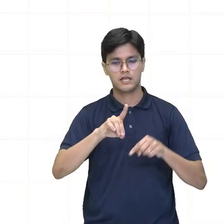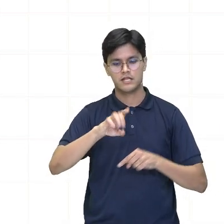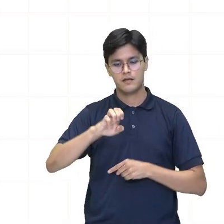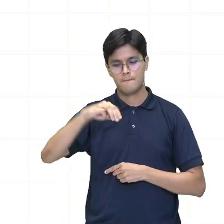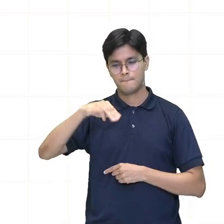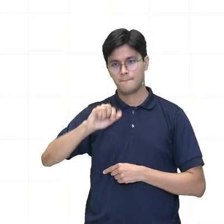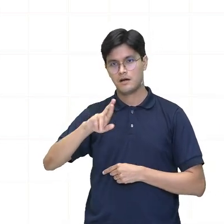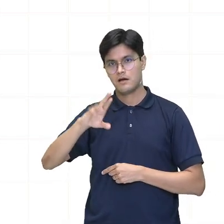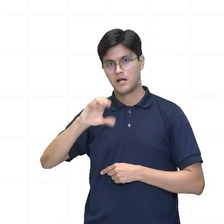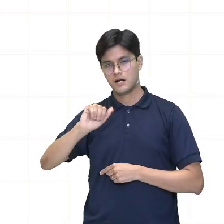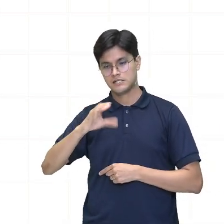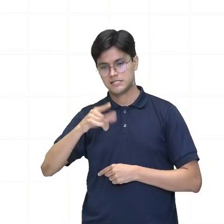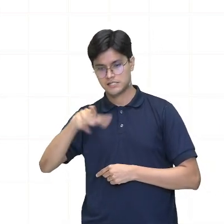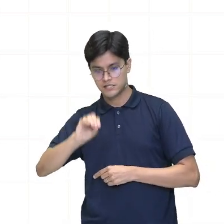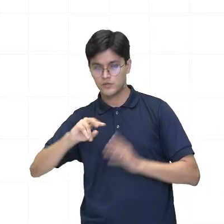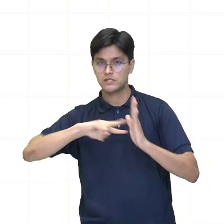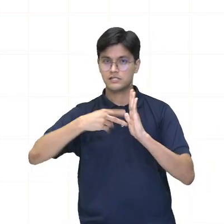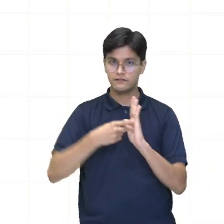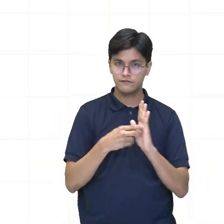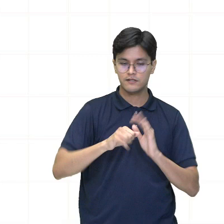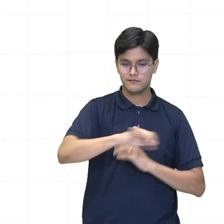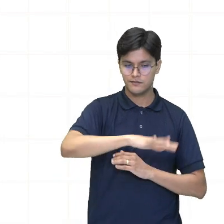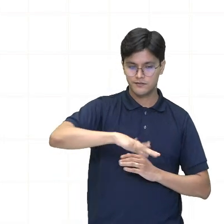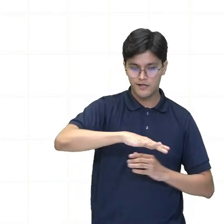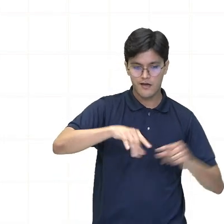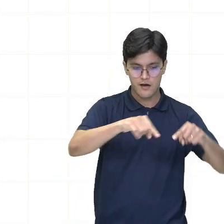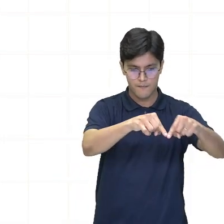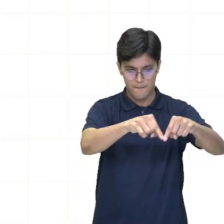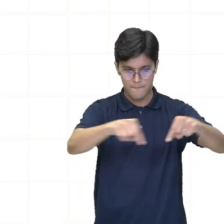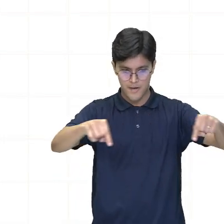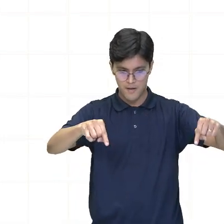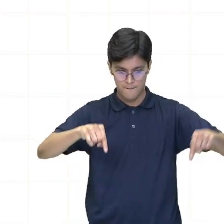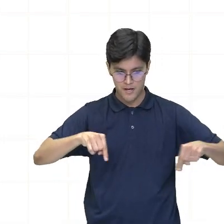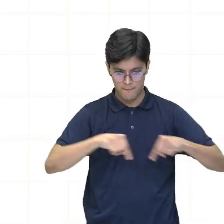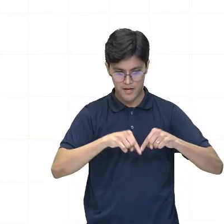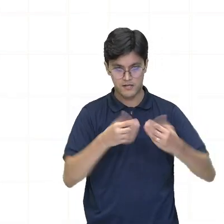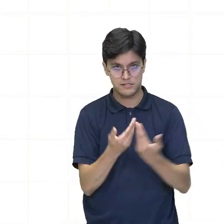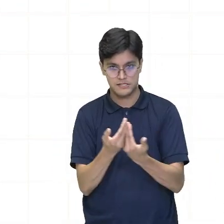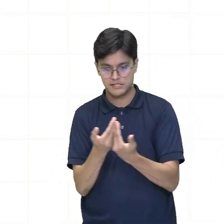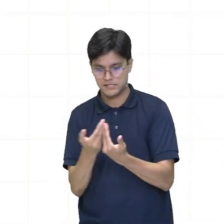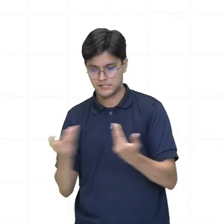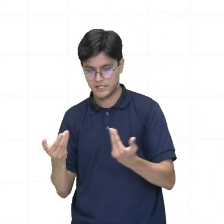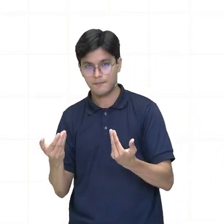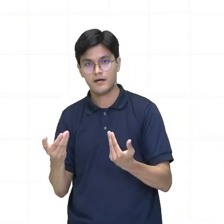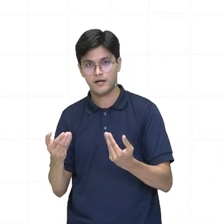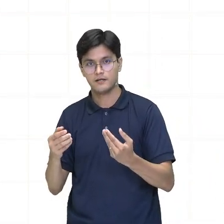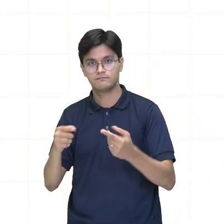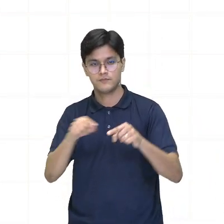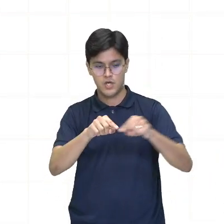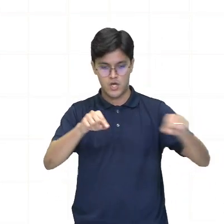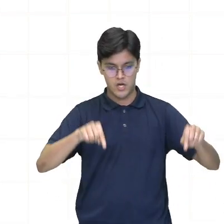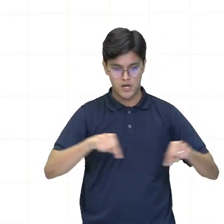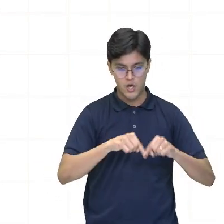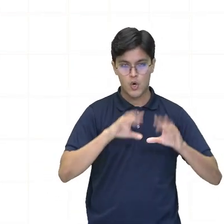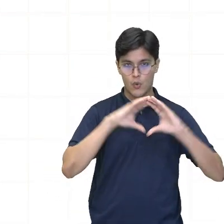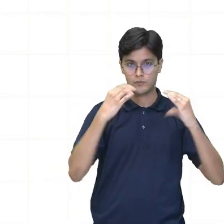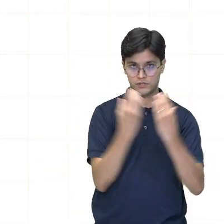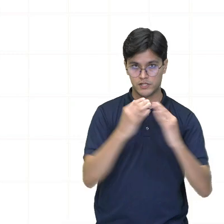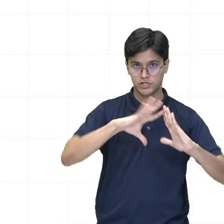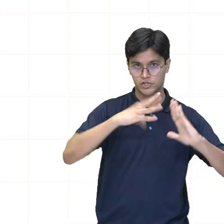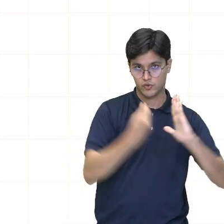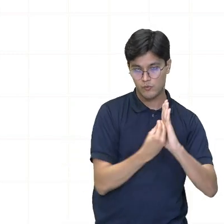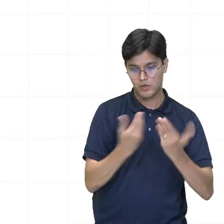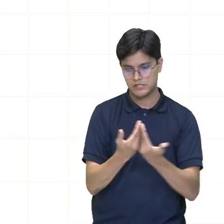É delimitar as terras, né? Separar as terras que são de comunidades quilombolas. Ter